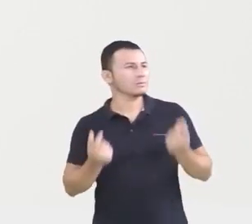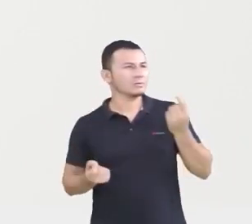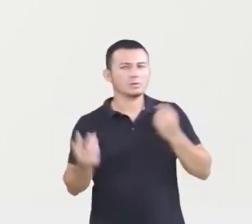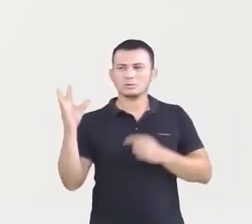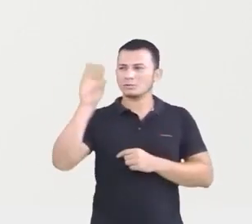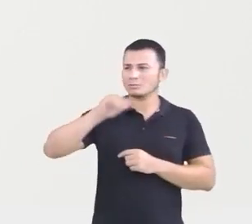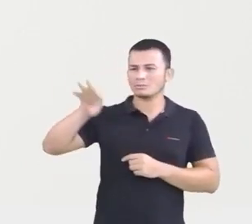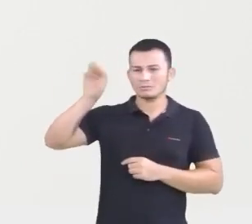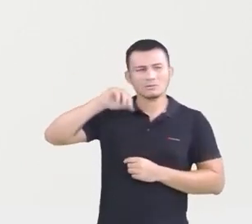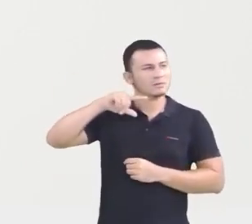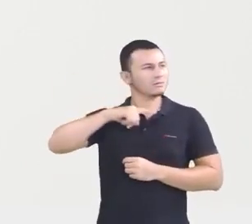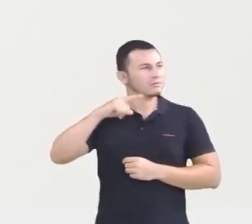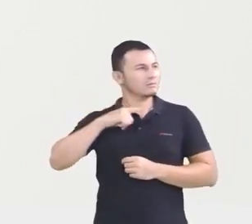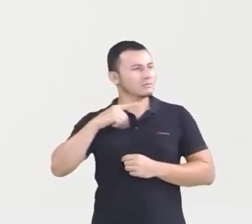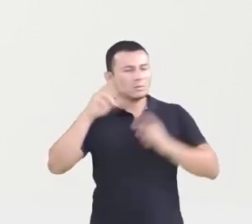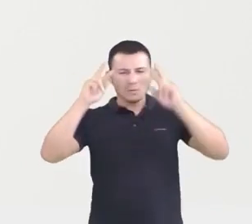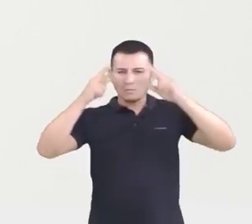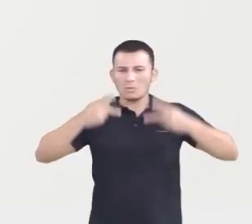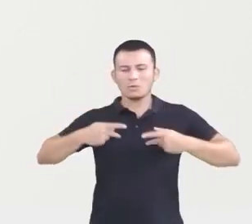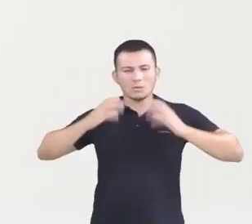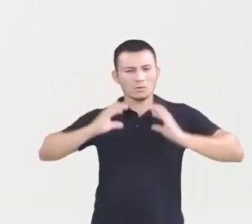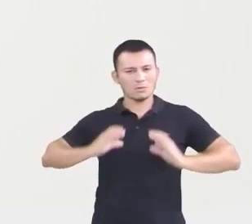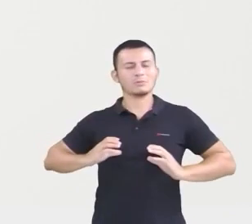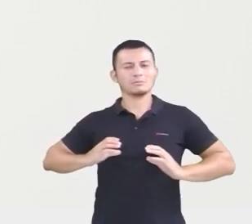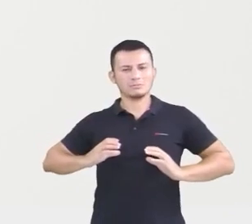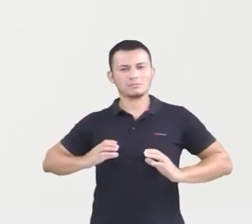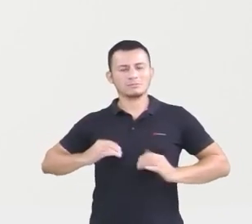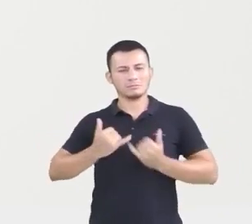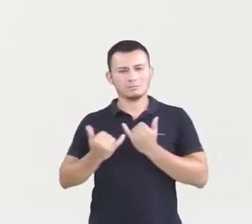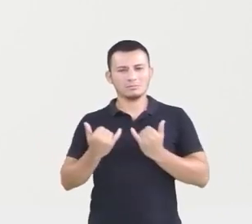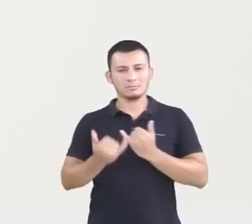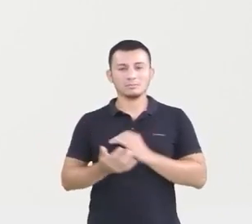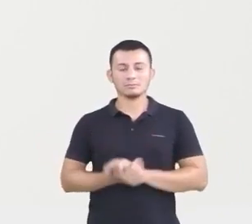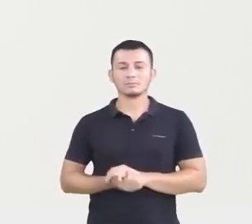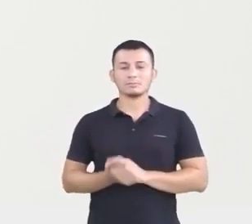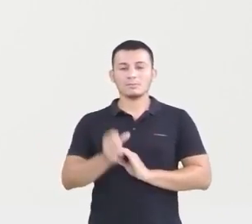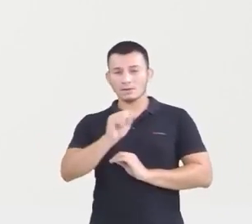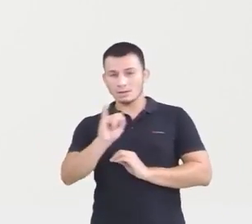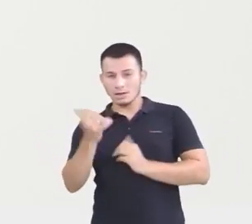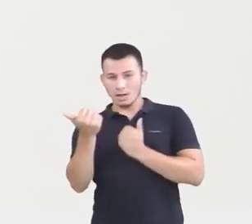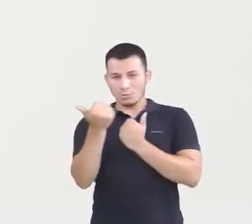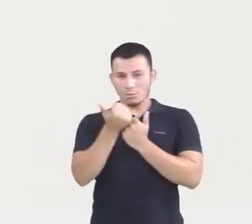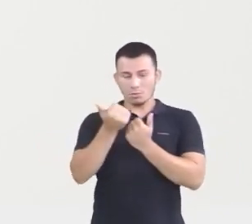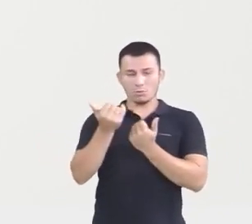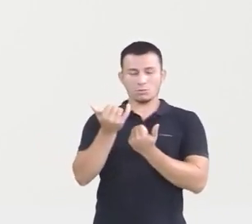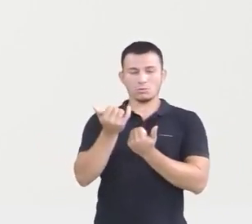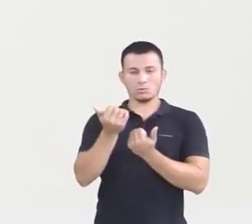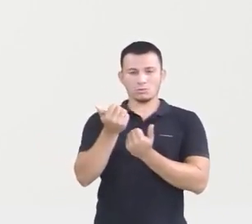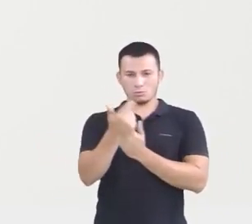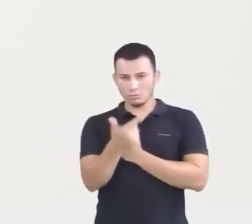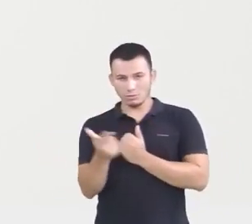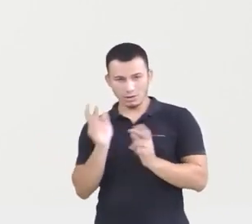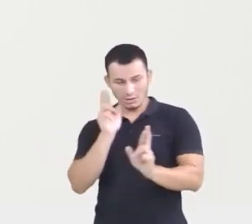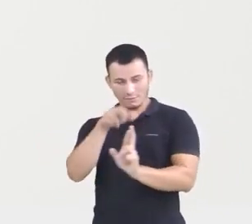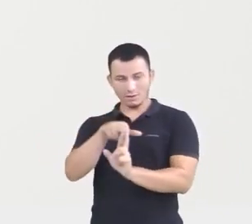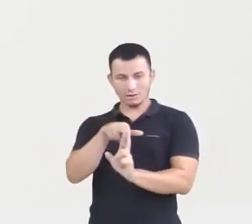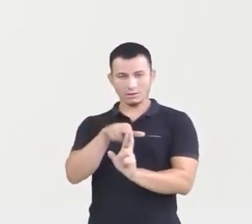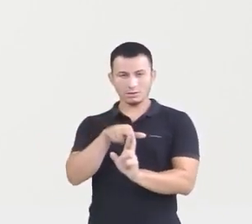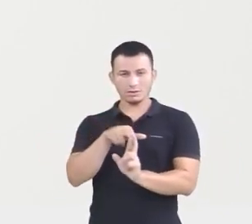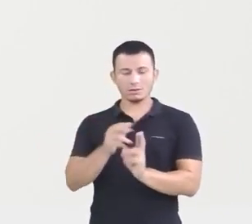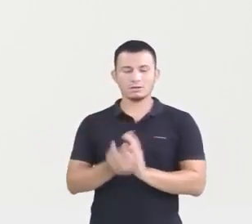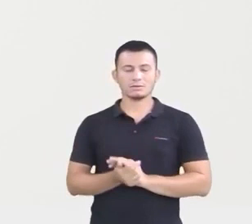comportam-se como seres humanos. Ou seja, sem os elementos de coesão referencial, a